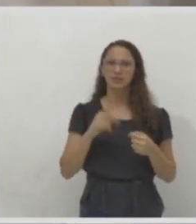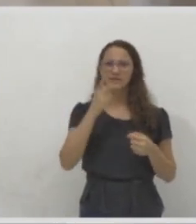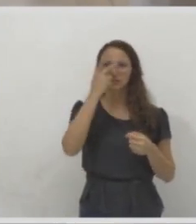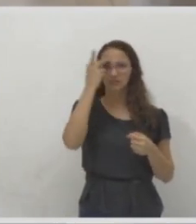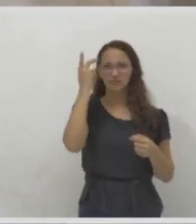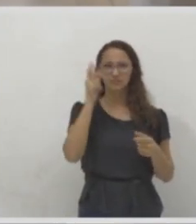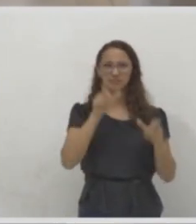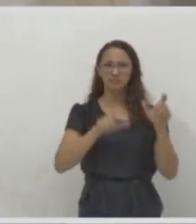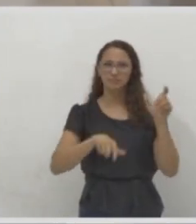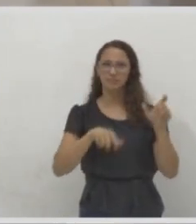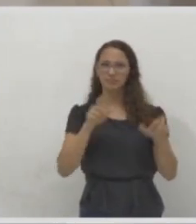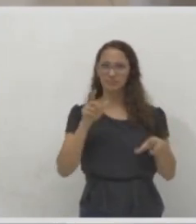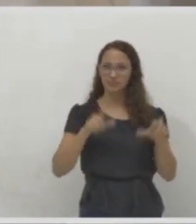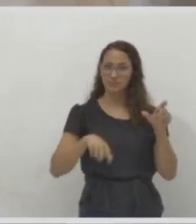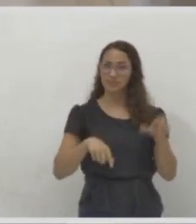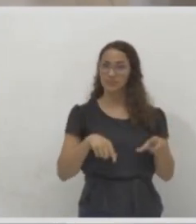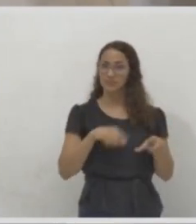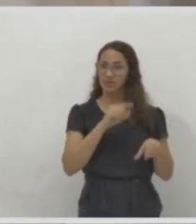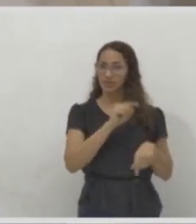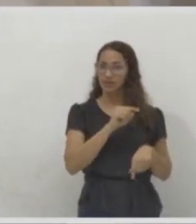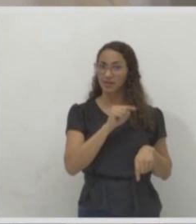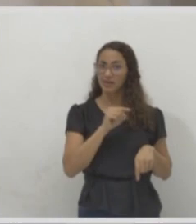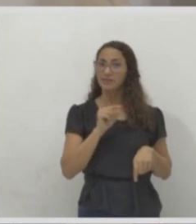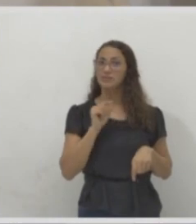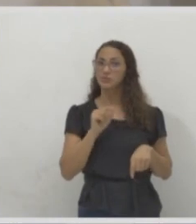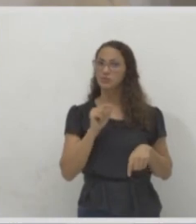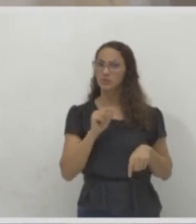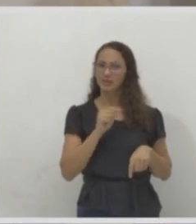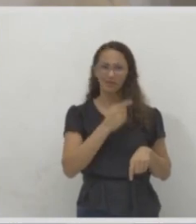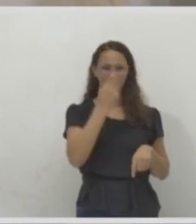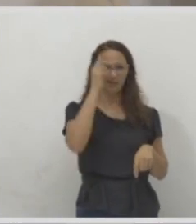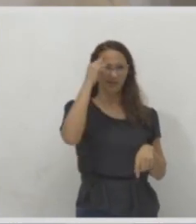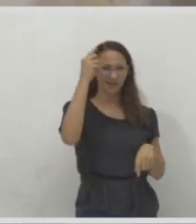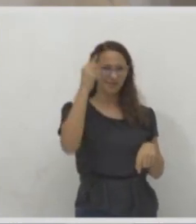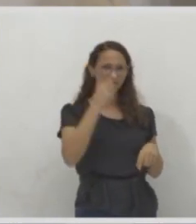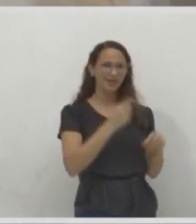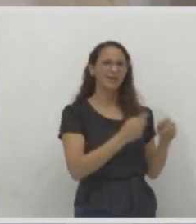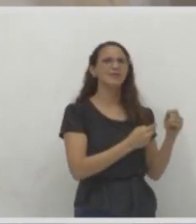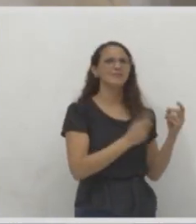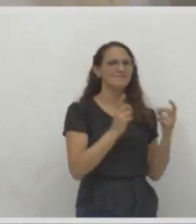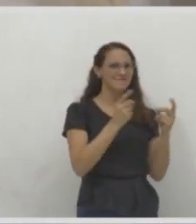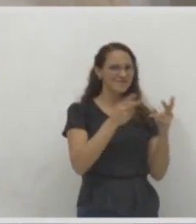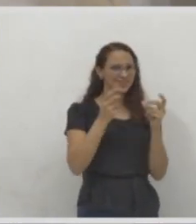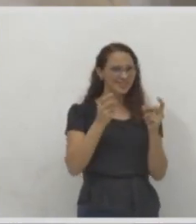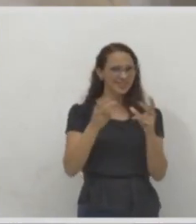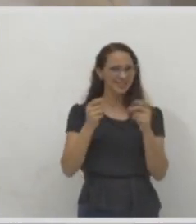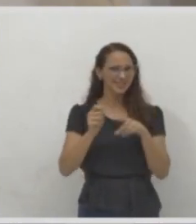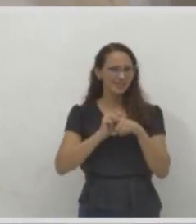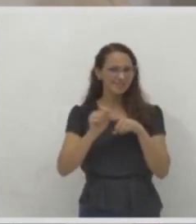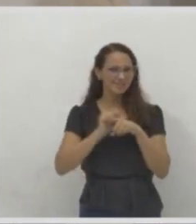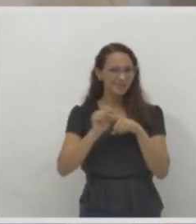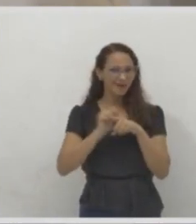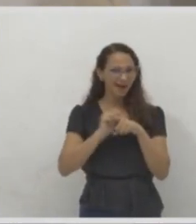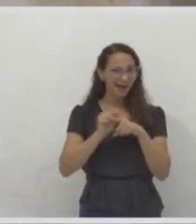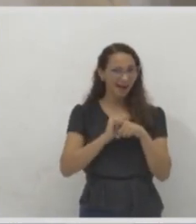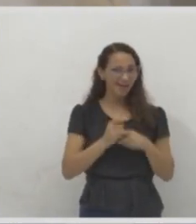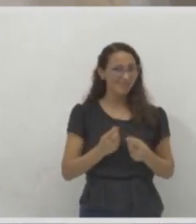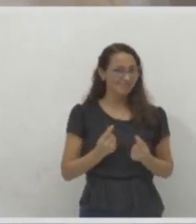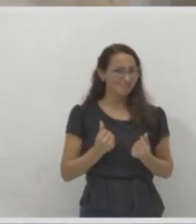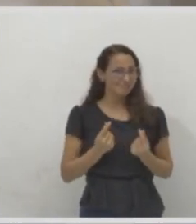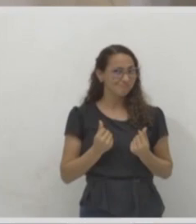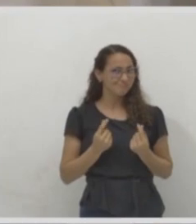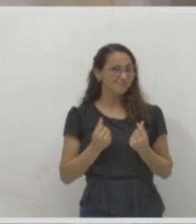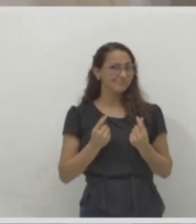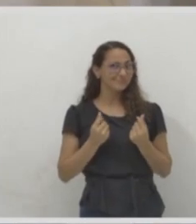pessoas beneficiadas com esse comércio do látex. Tá? Eram chamados barões da borracha,